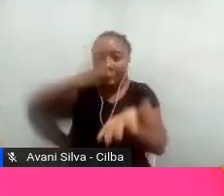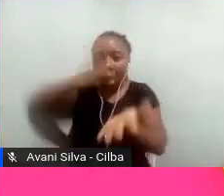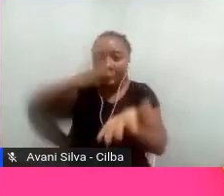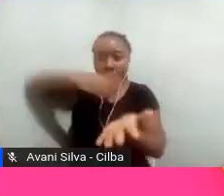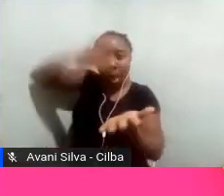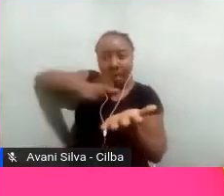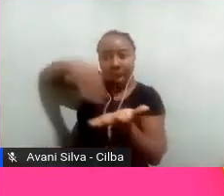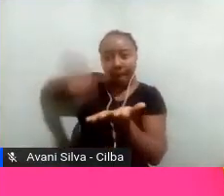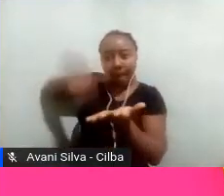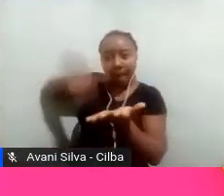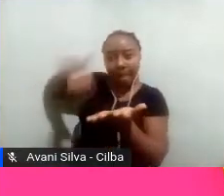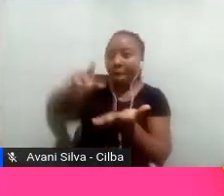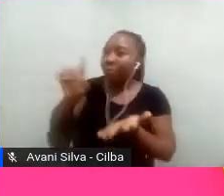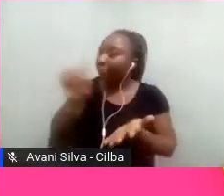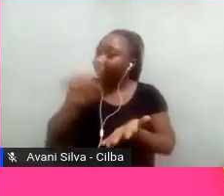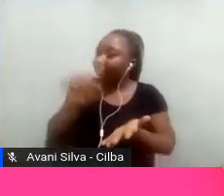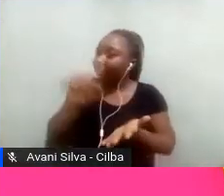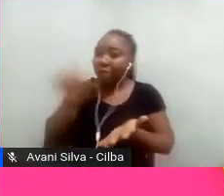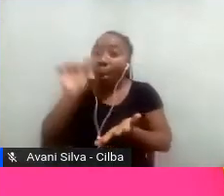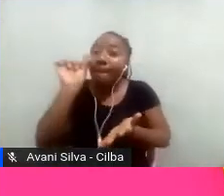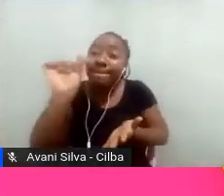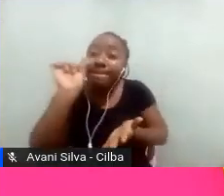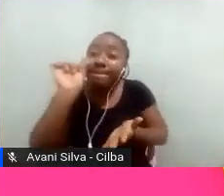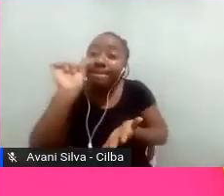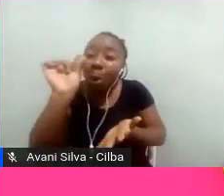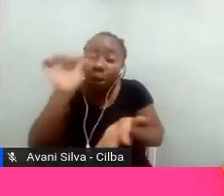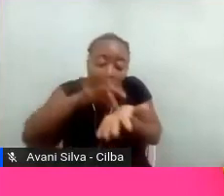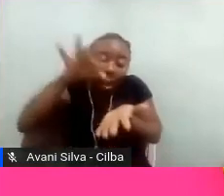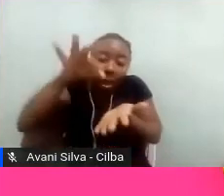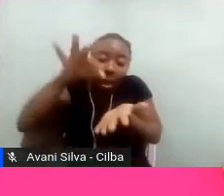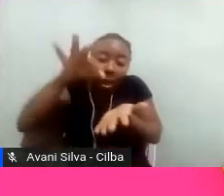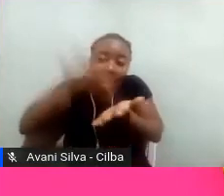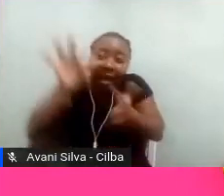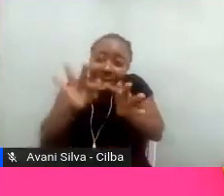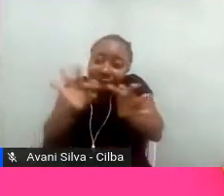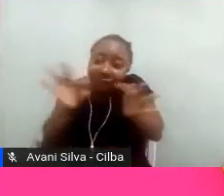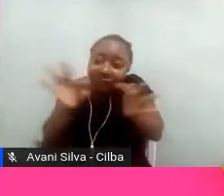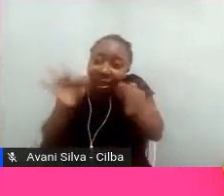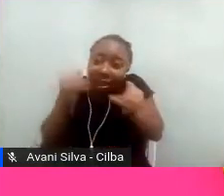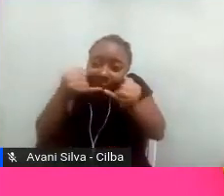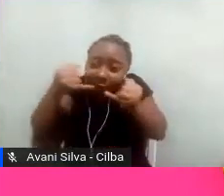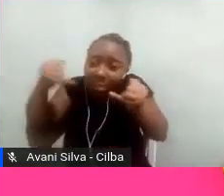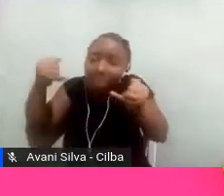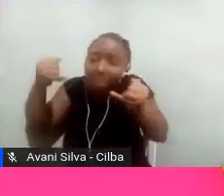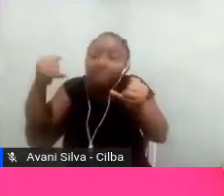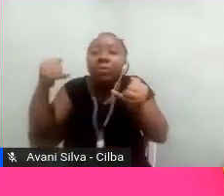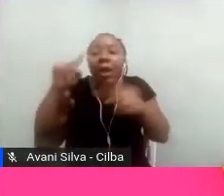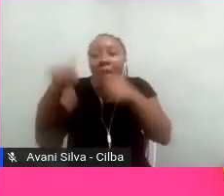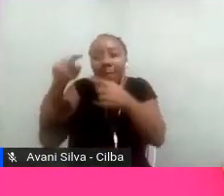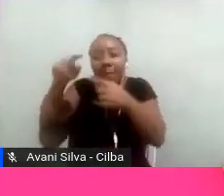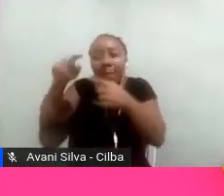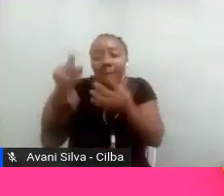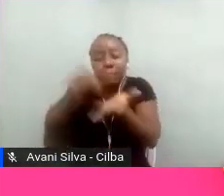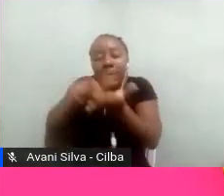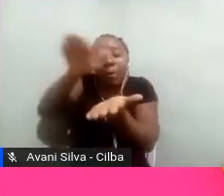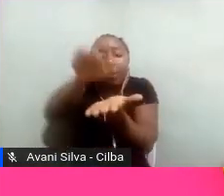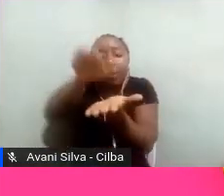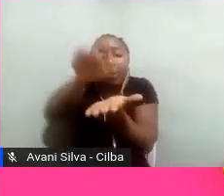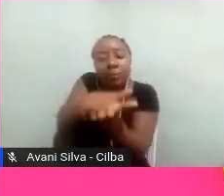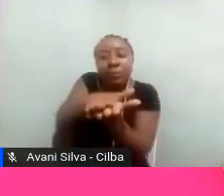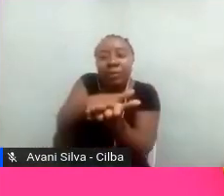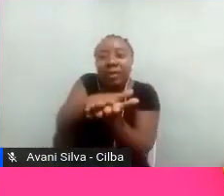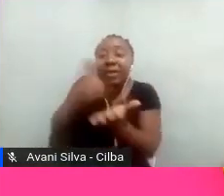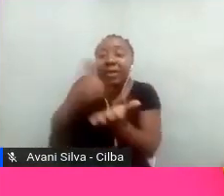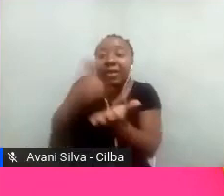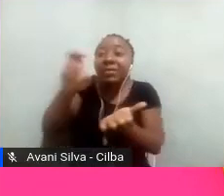e espalhar, para fazer uma camada bem fina. E aí, na hora que eu colocar o papel, em 5 segundos ele tem que colar.